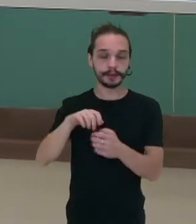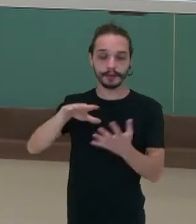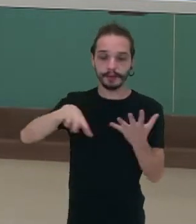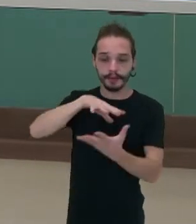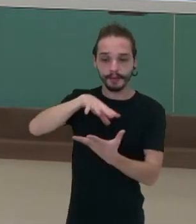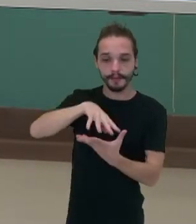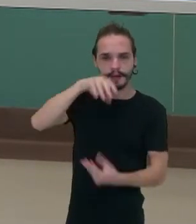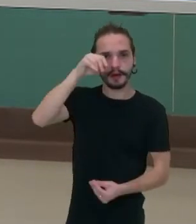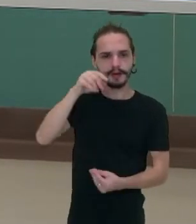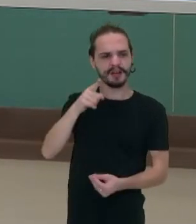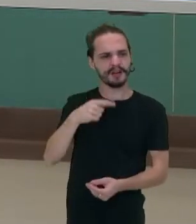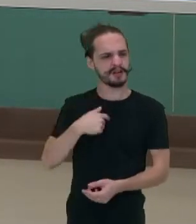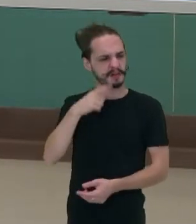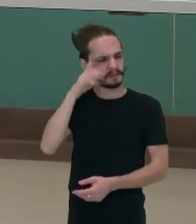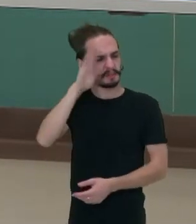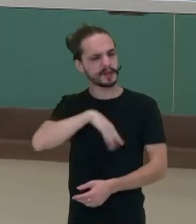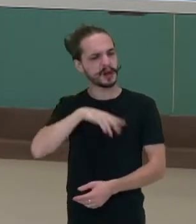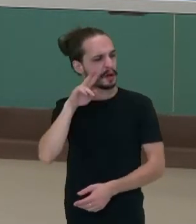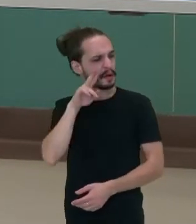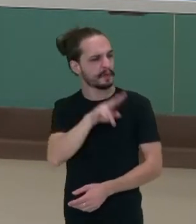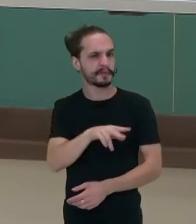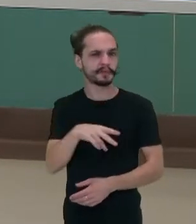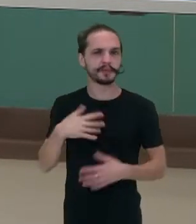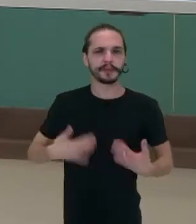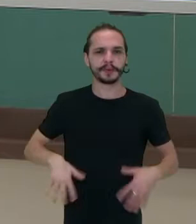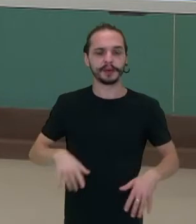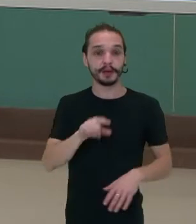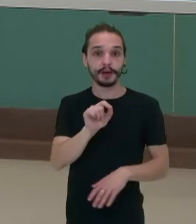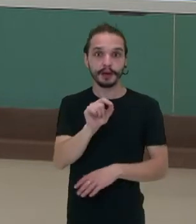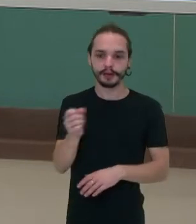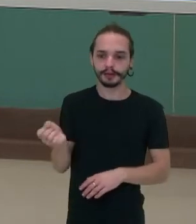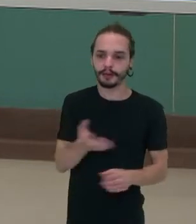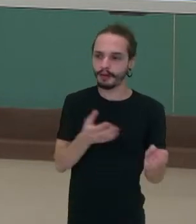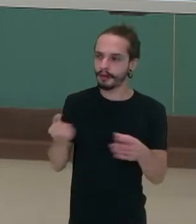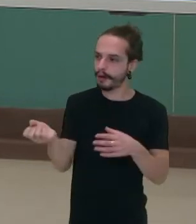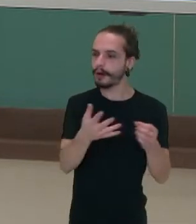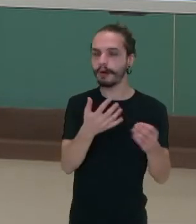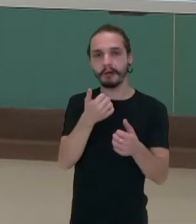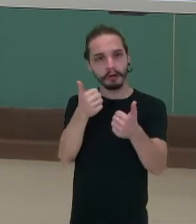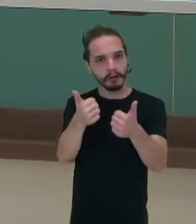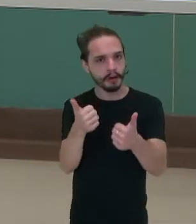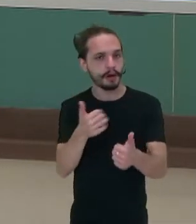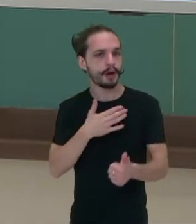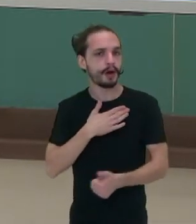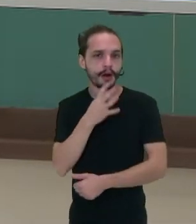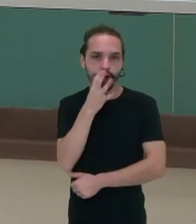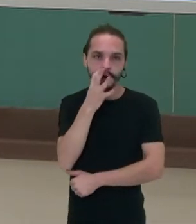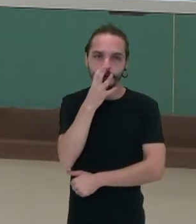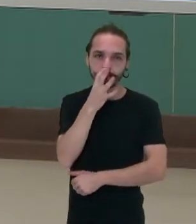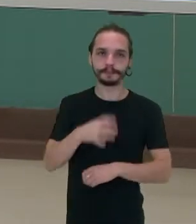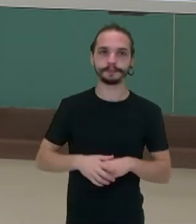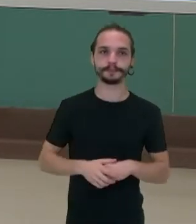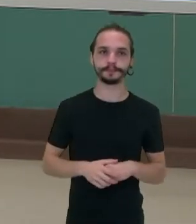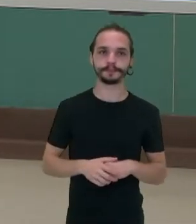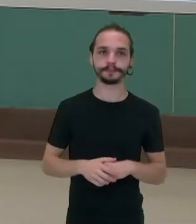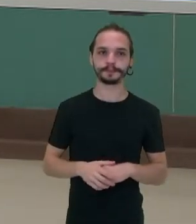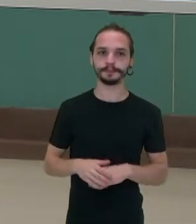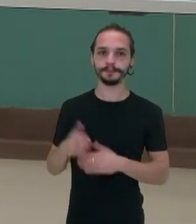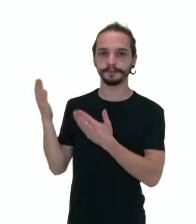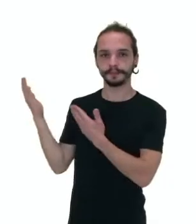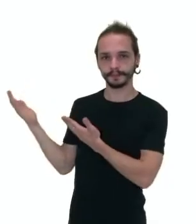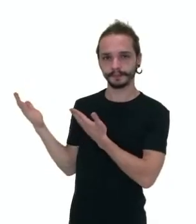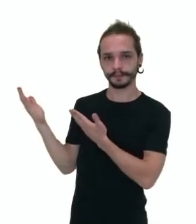coisa que era mal vista, a partir desses pintores que inovaram, começou a ser bem visto, uma coisa muito admirada. E nós temos também aqui o martírio